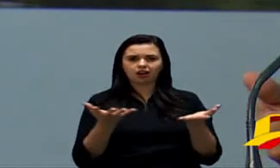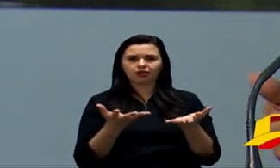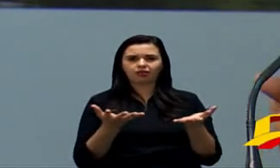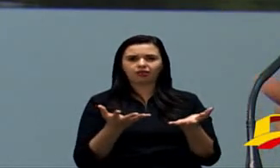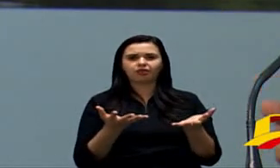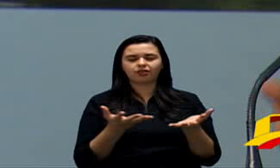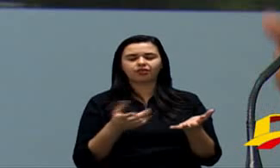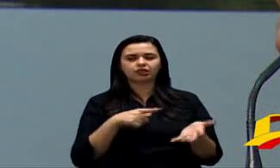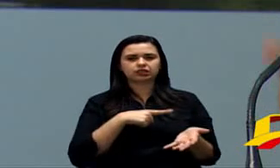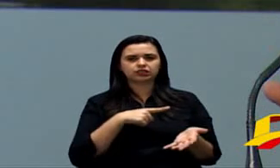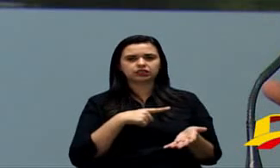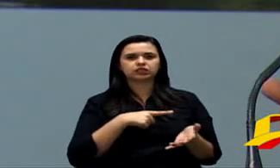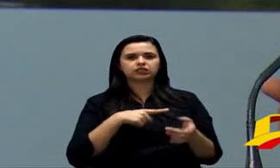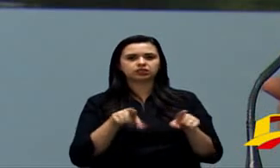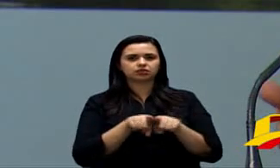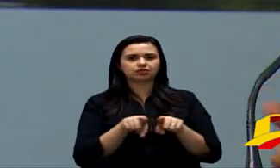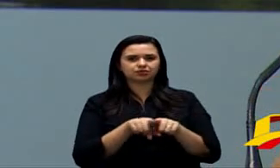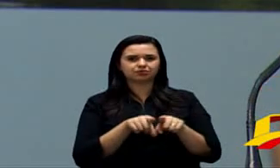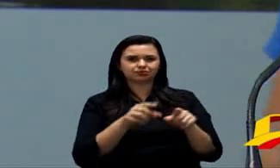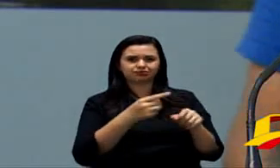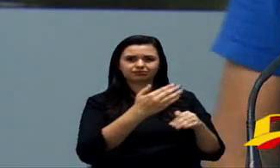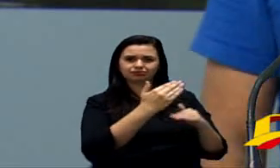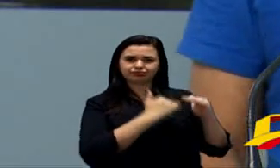Recentemente teve um retrocesso.